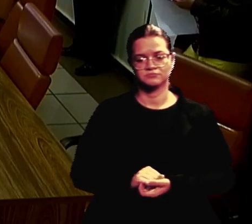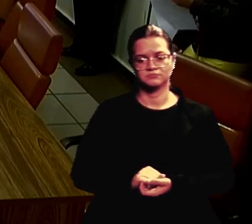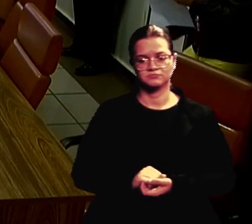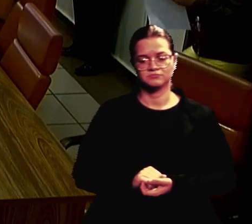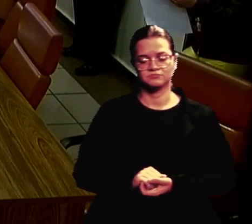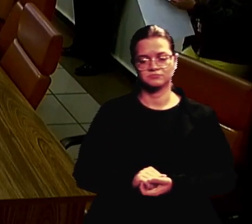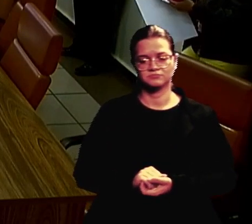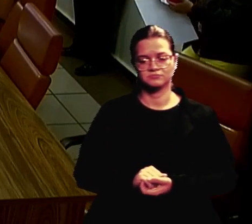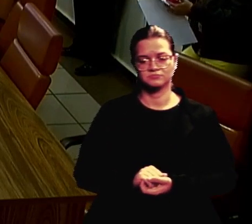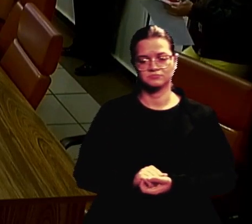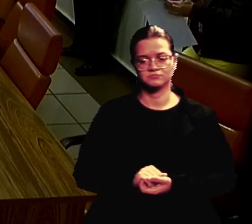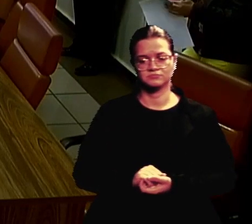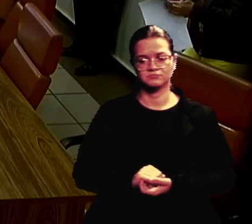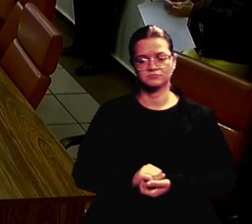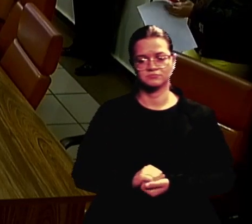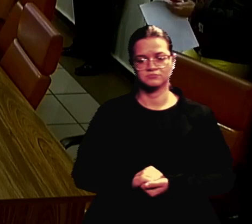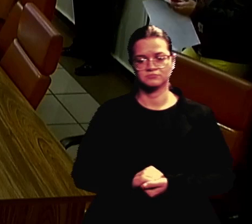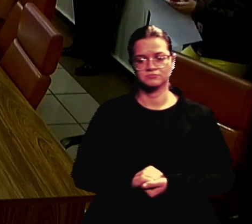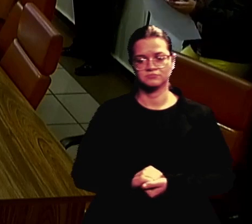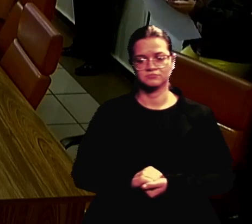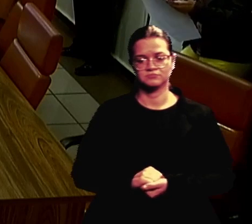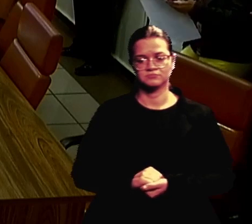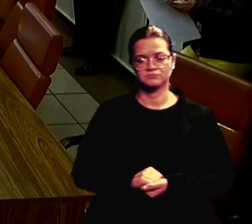ele. Deixa ele para o final.